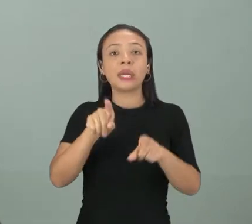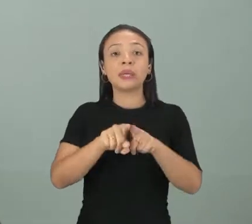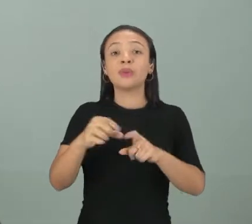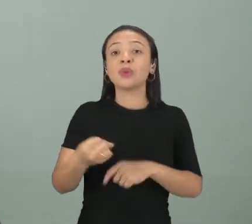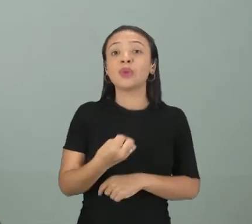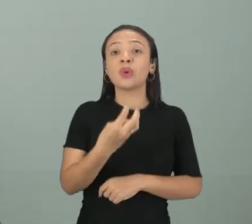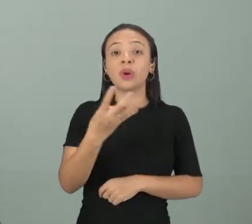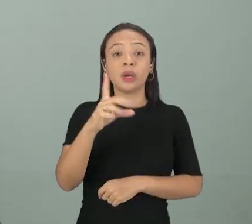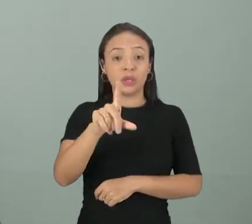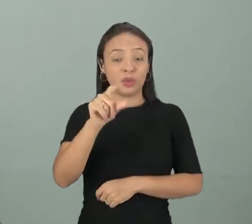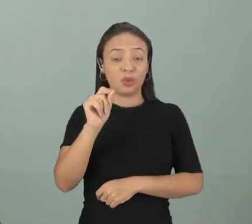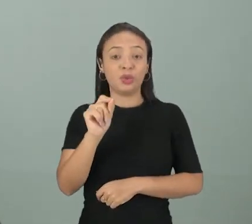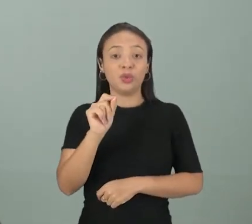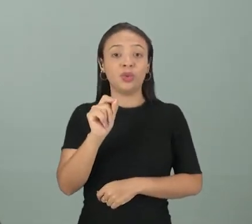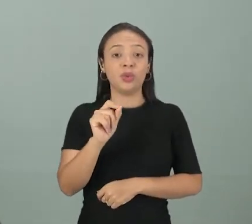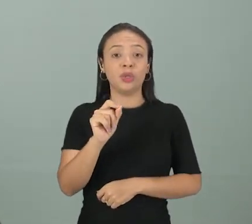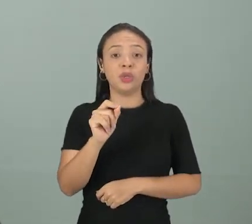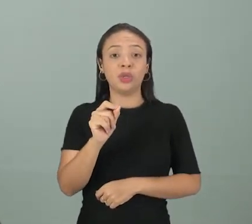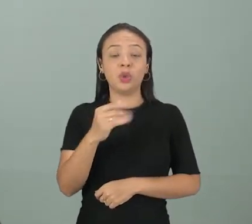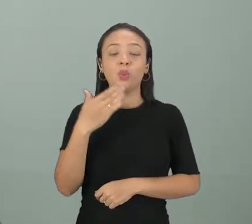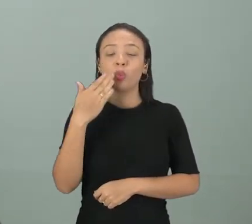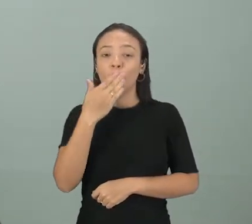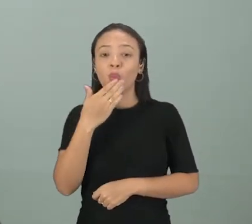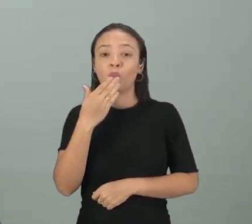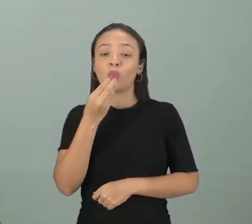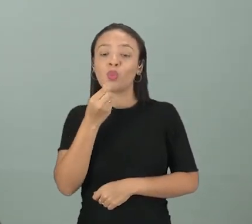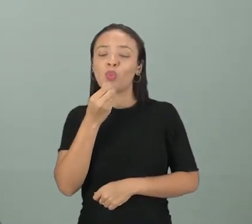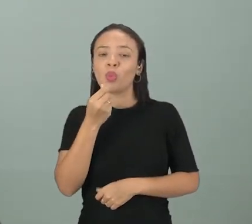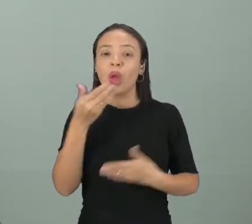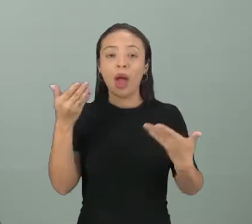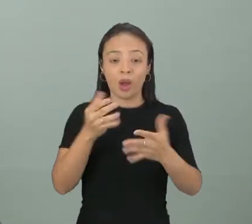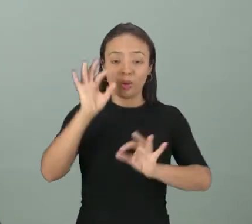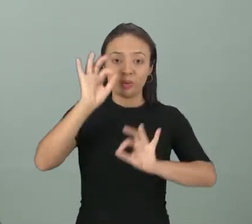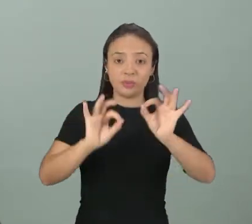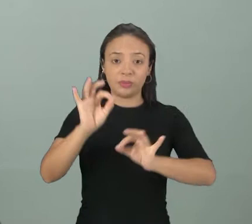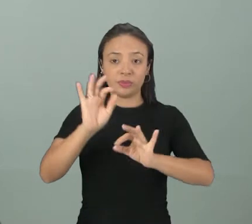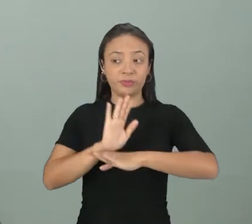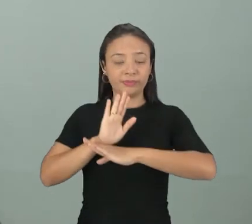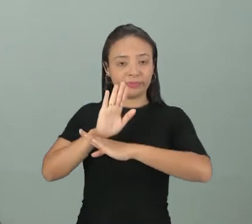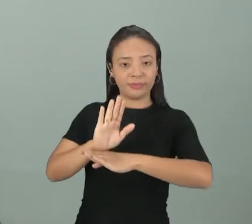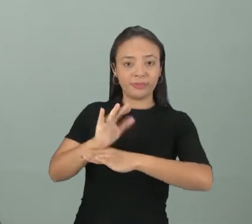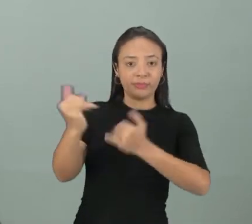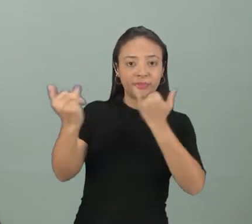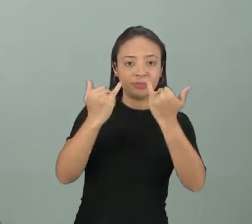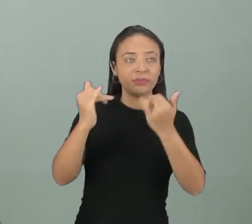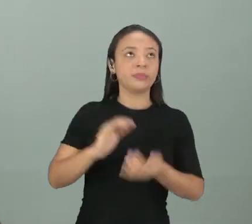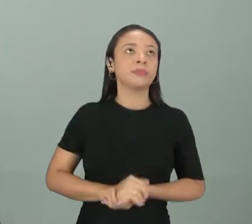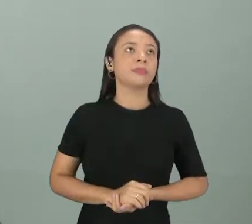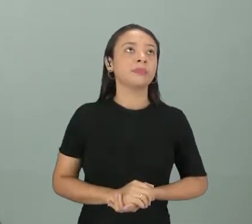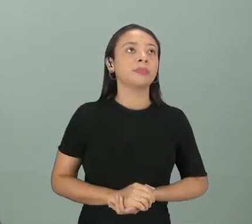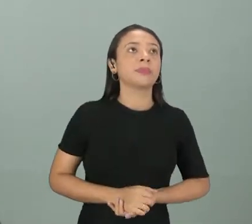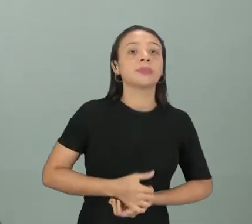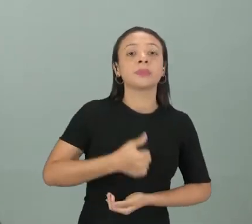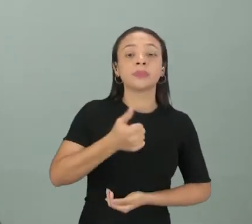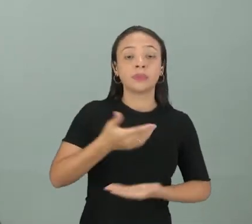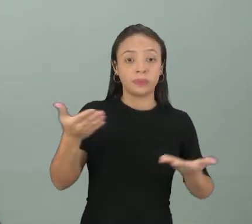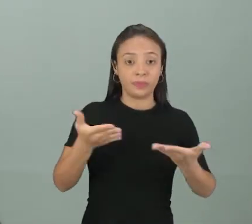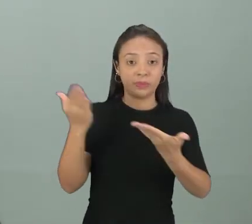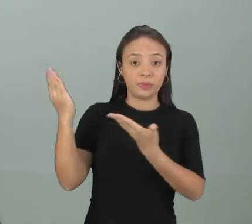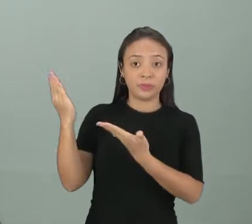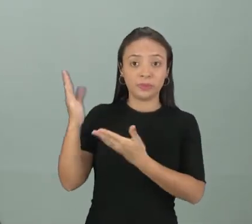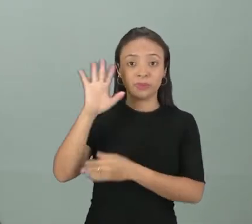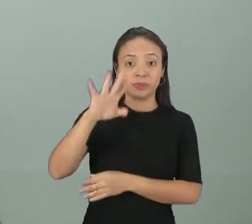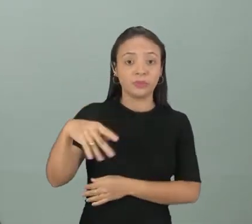foram votadas neste sabores e nós vamos ajudar o agora a organizar esses dados estamos falando aqui nesse primeiro momento